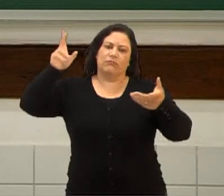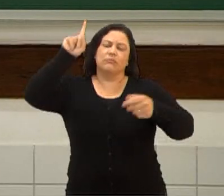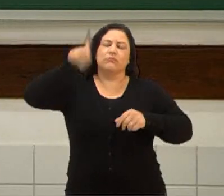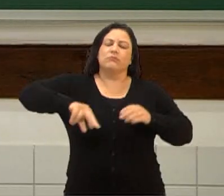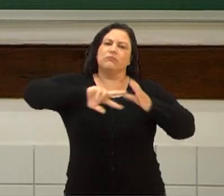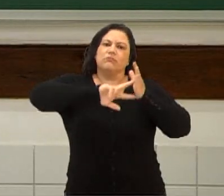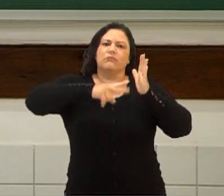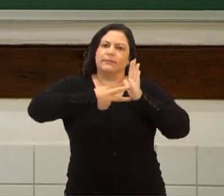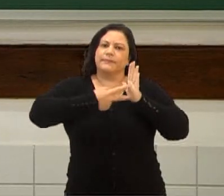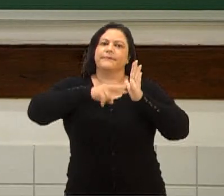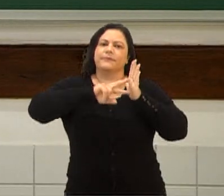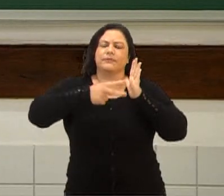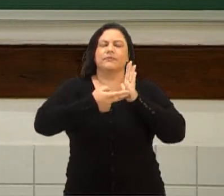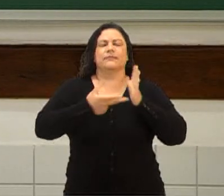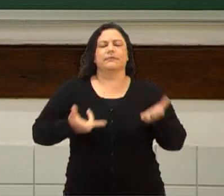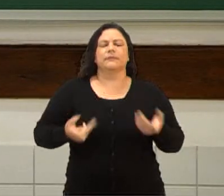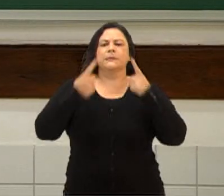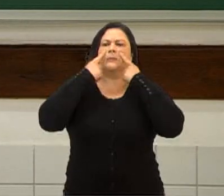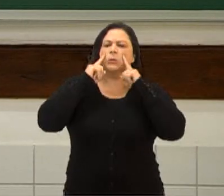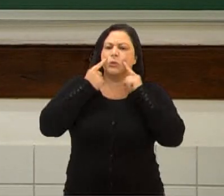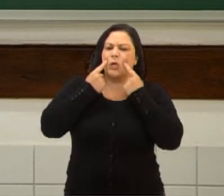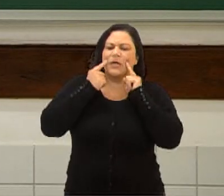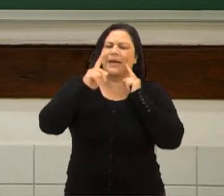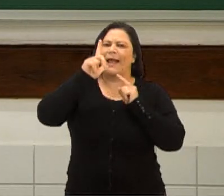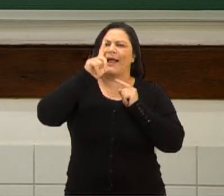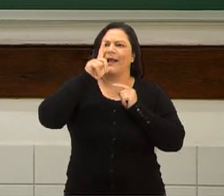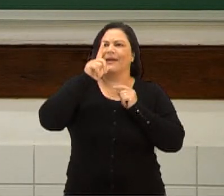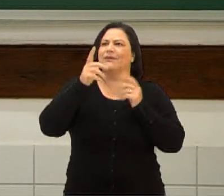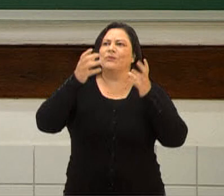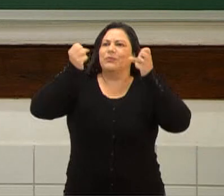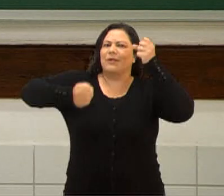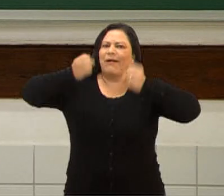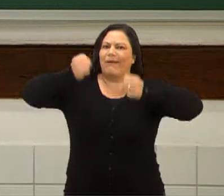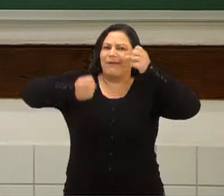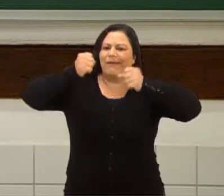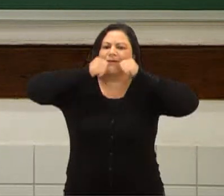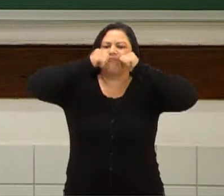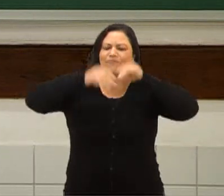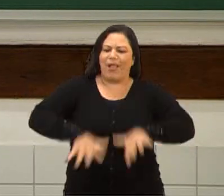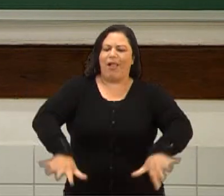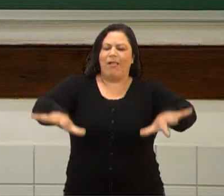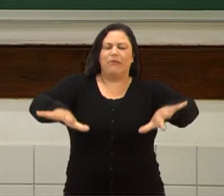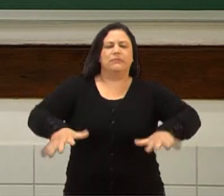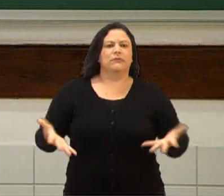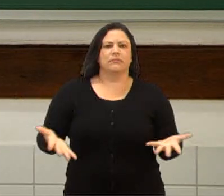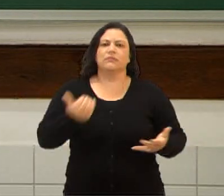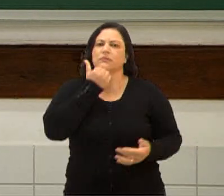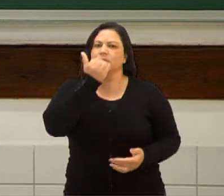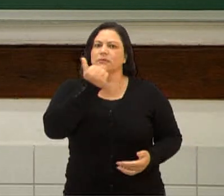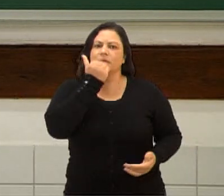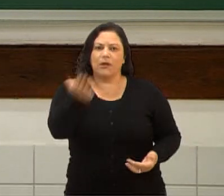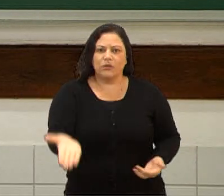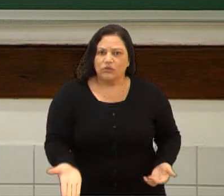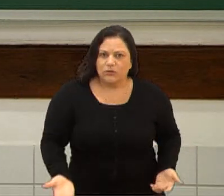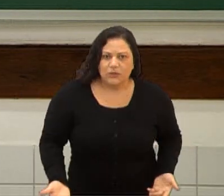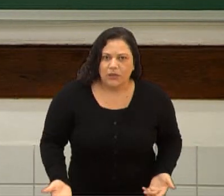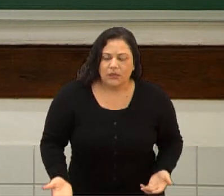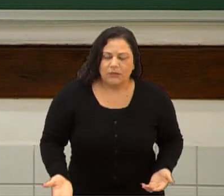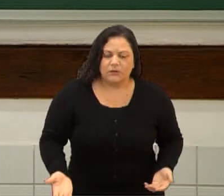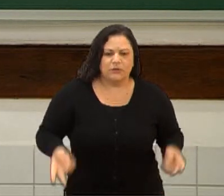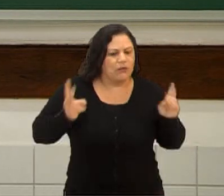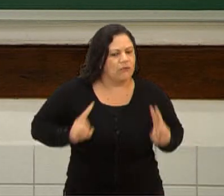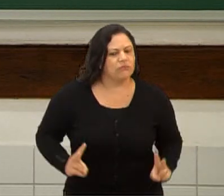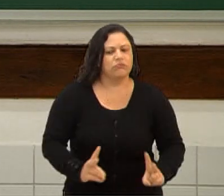né? Chorar sobre o leite derramado. Não adianta. Depois que a ação já aconteceu e não tem como mudar, é tocar a bola para